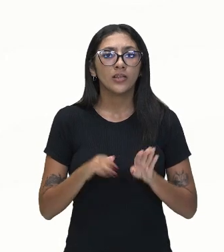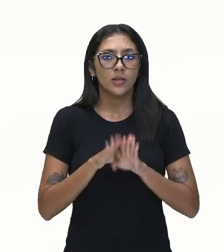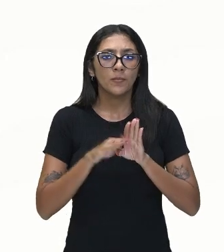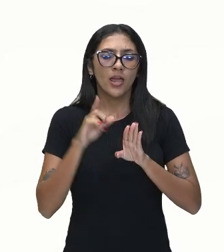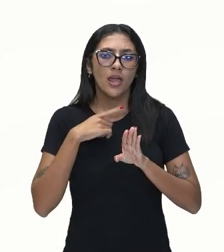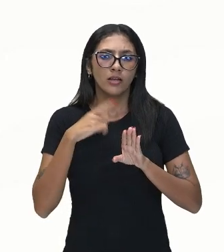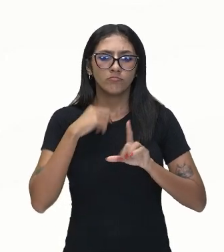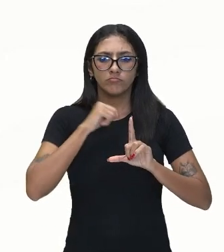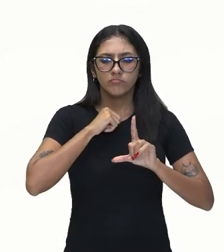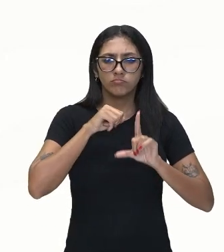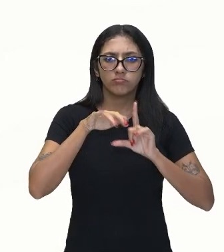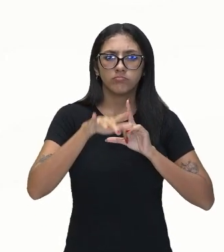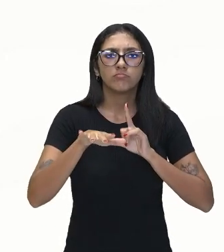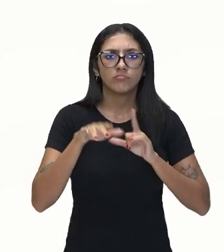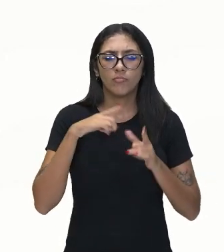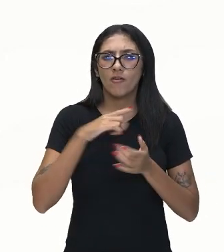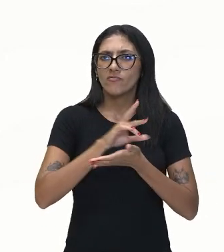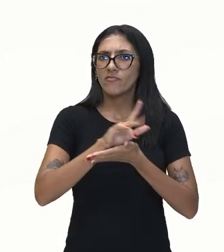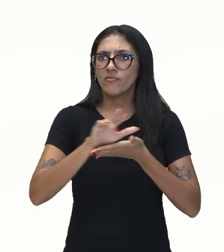nos diversos meios de